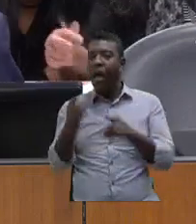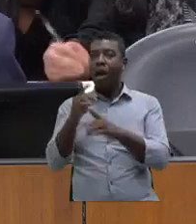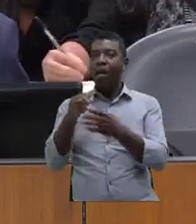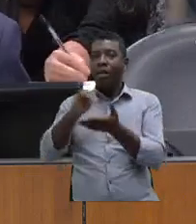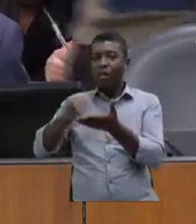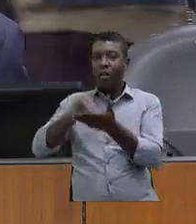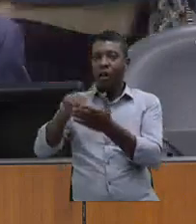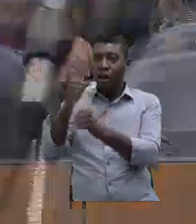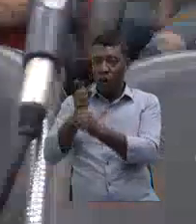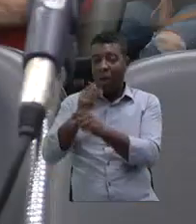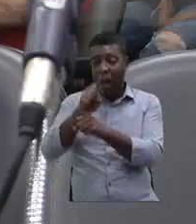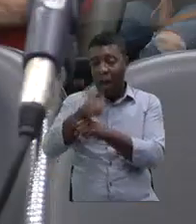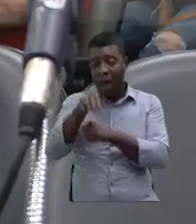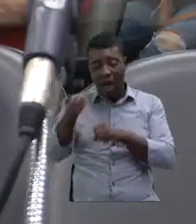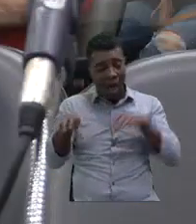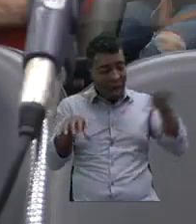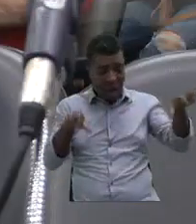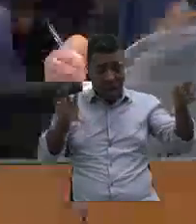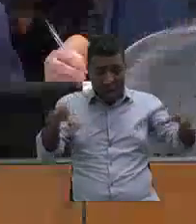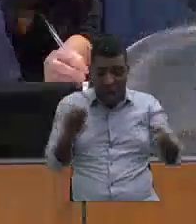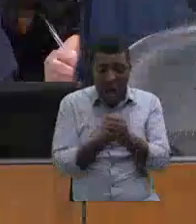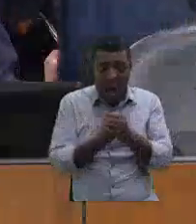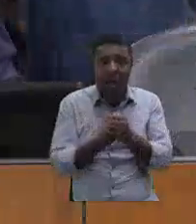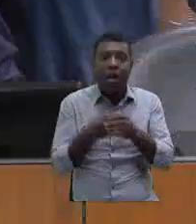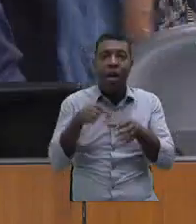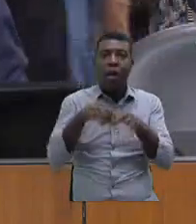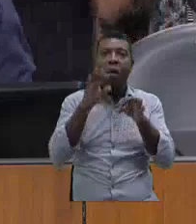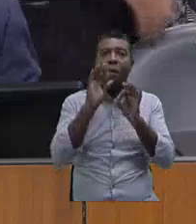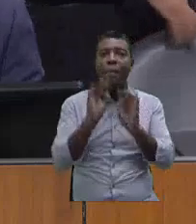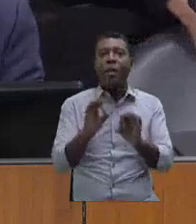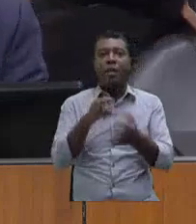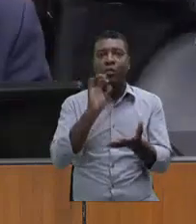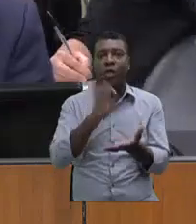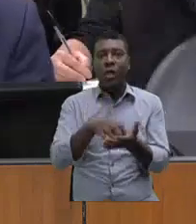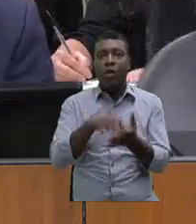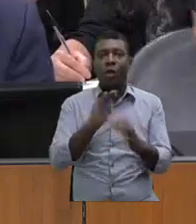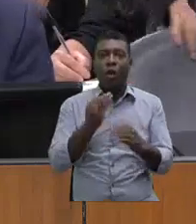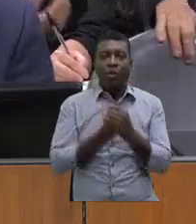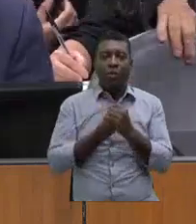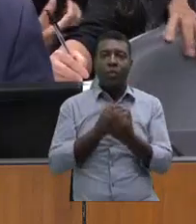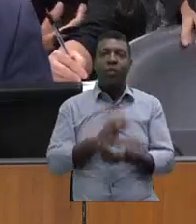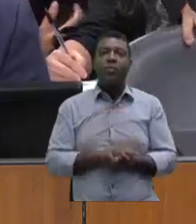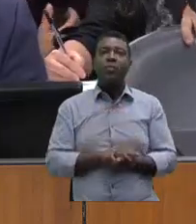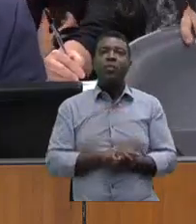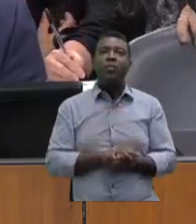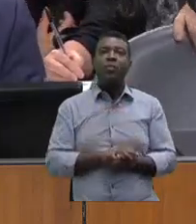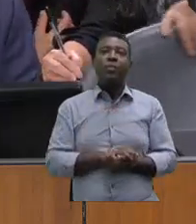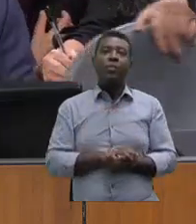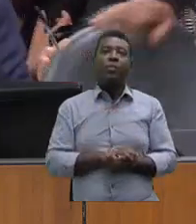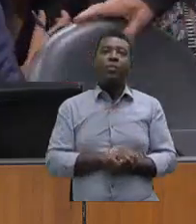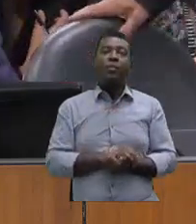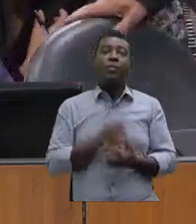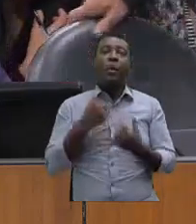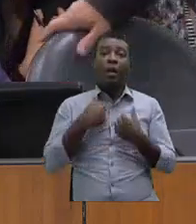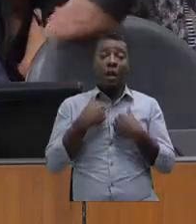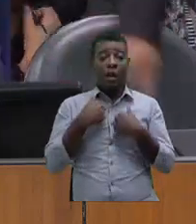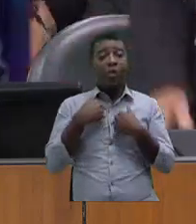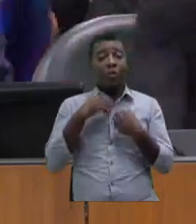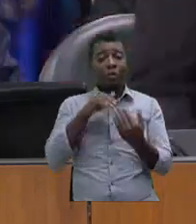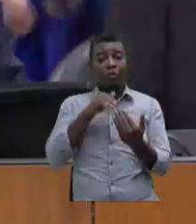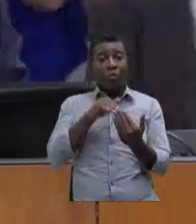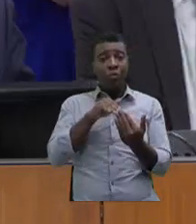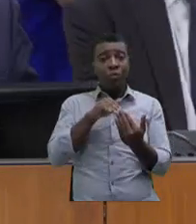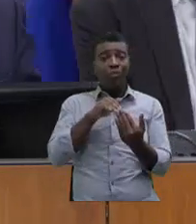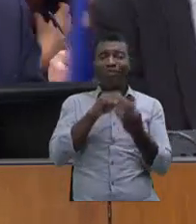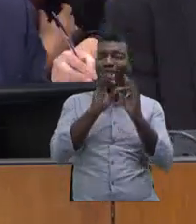inclusivo. Pois não, secretário Leônidas? Eu só para diferenciar, assim, eu concordo plenamente que, obviamente, que nós